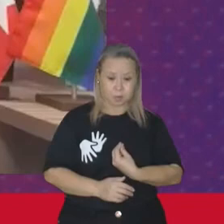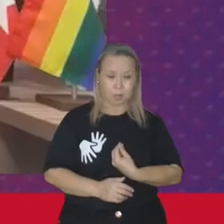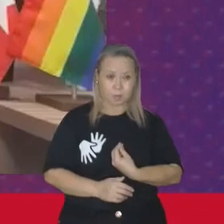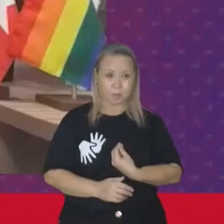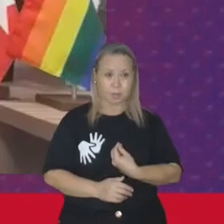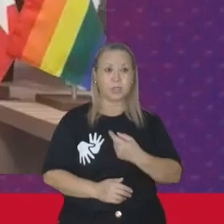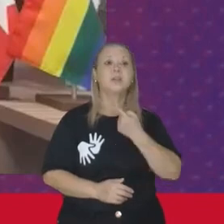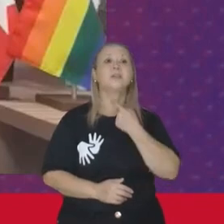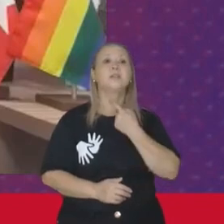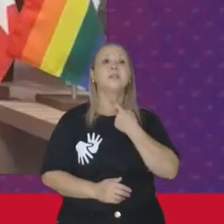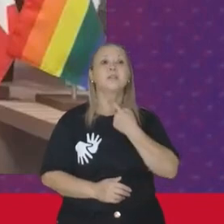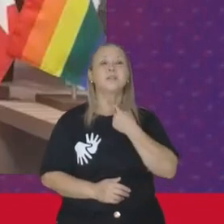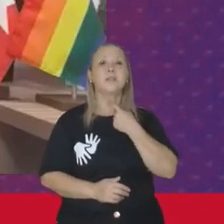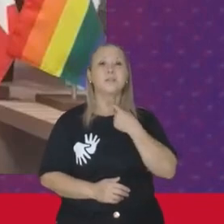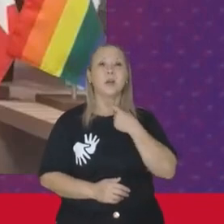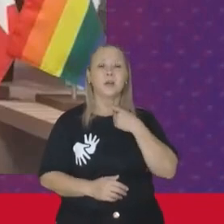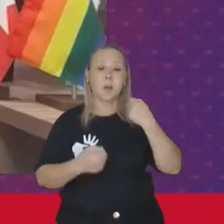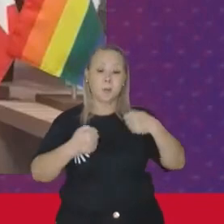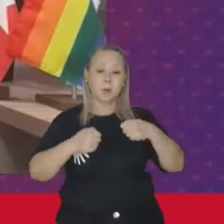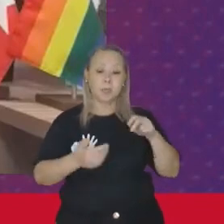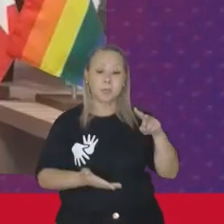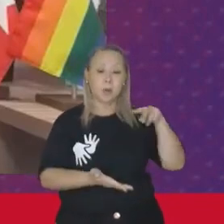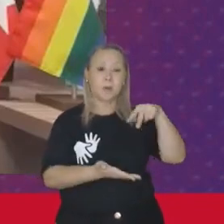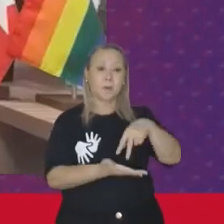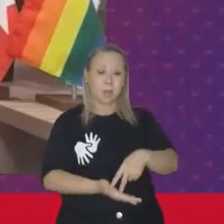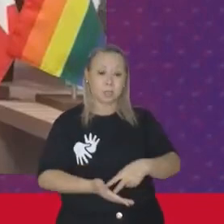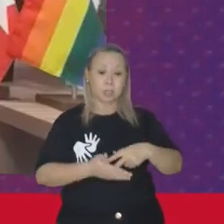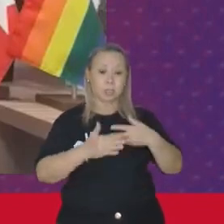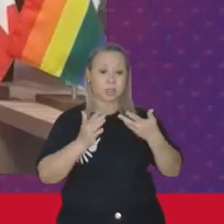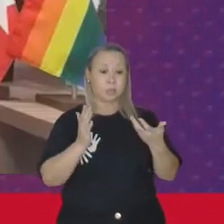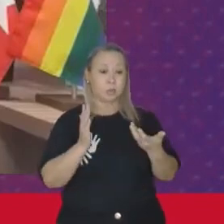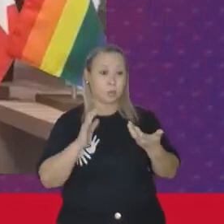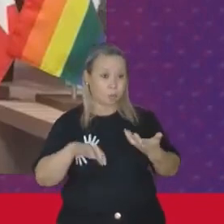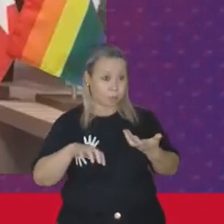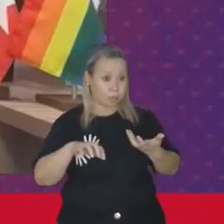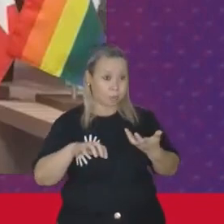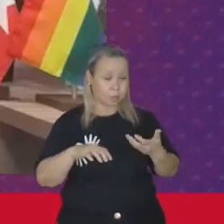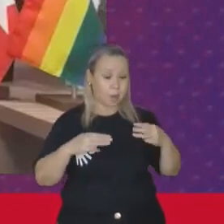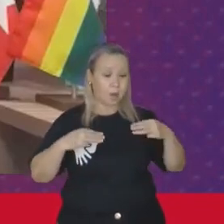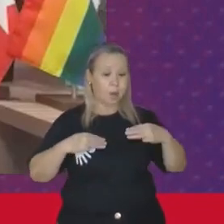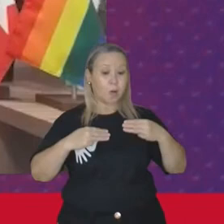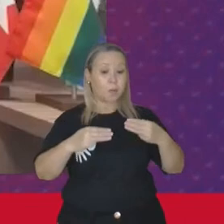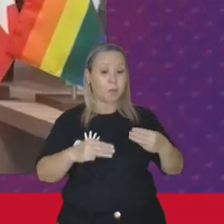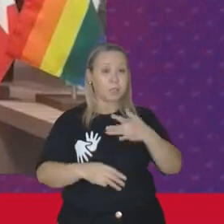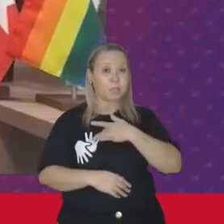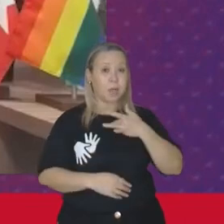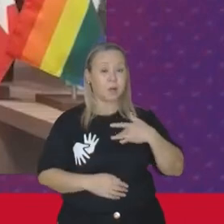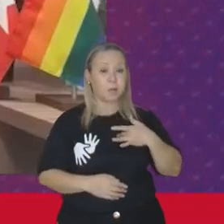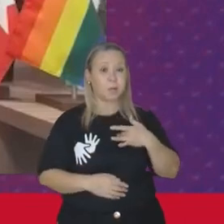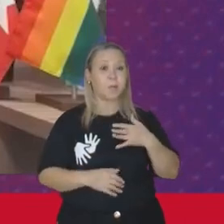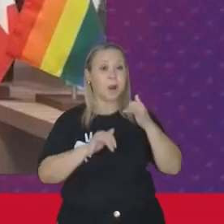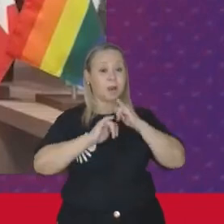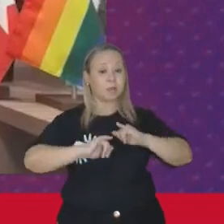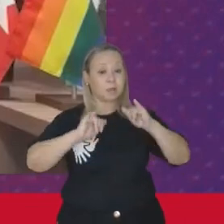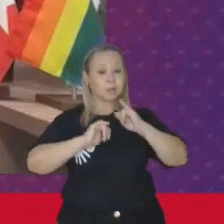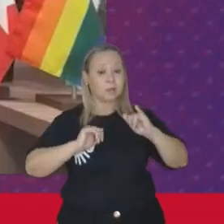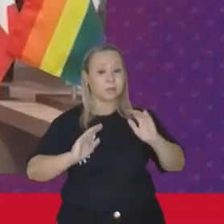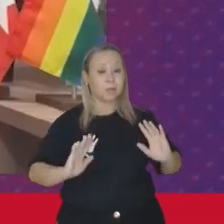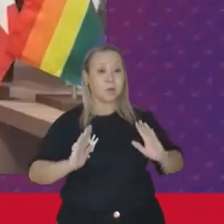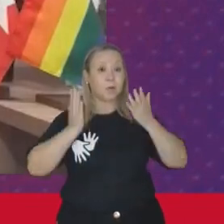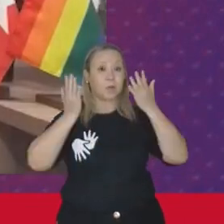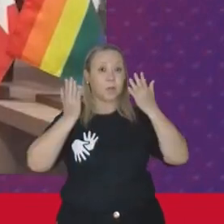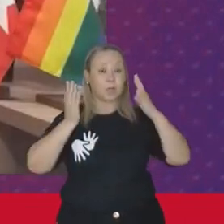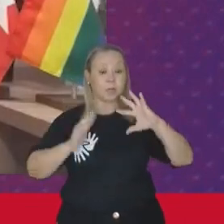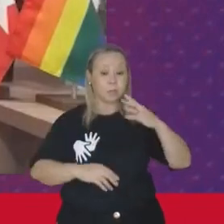transexuais literalmente precisou invadir o Congresso Nacional, o Ministério da Saúde, para poder lançar uma campanha intitulada